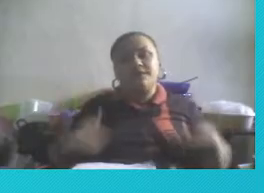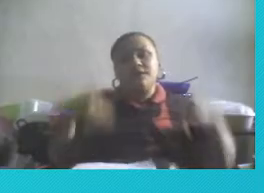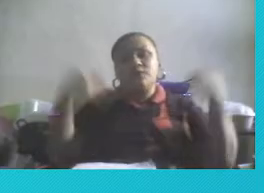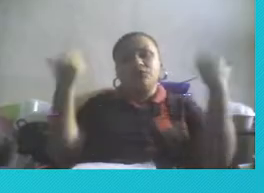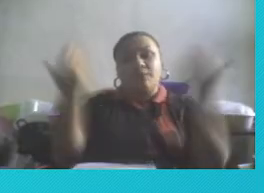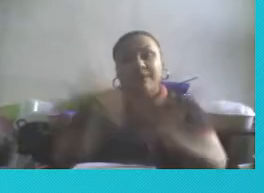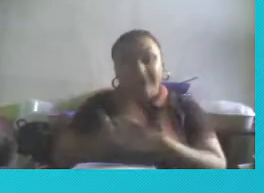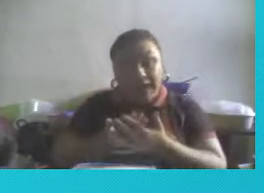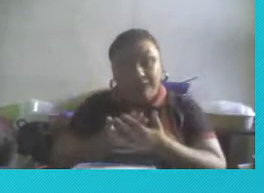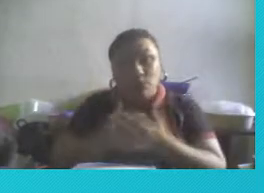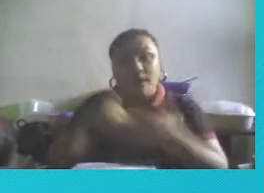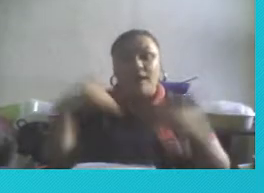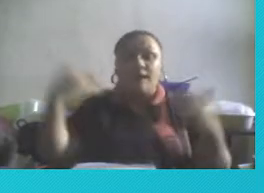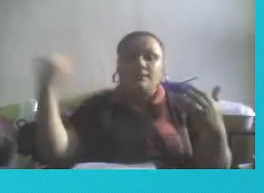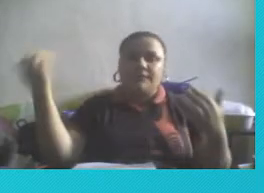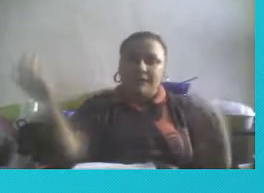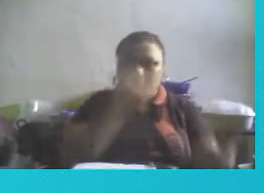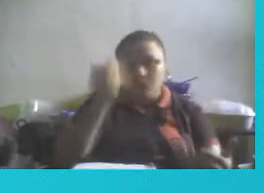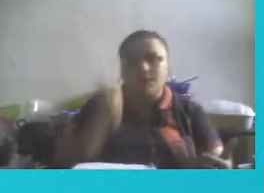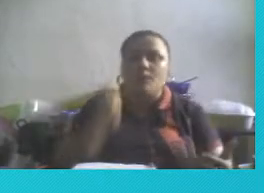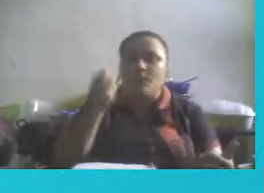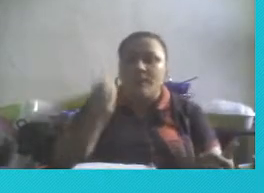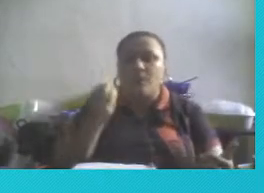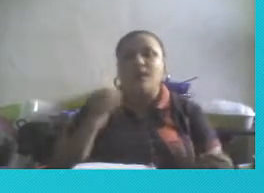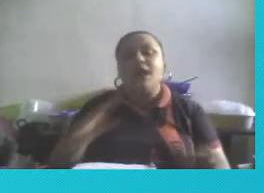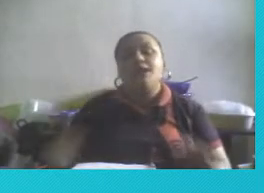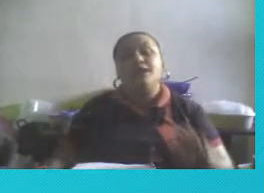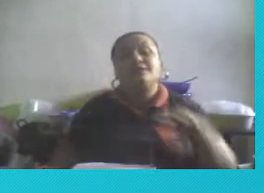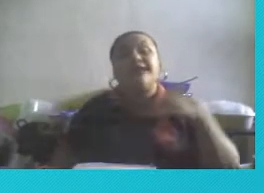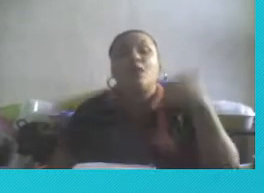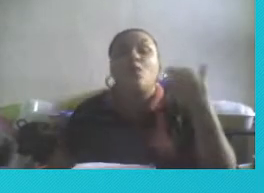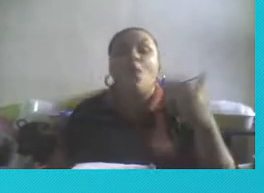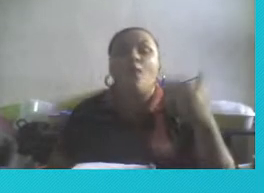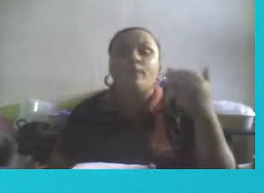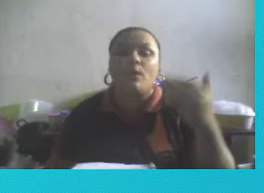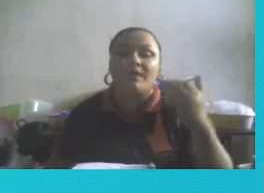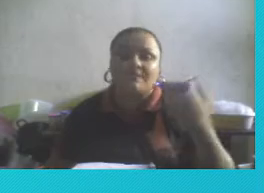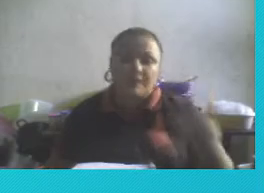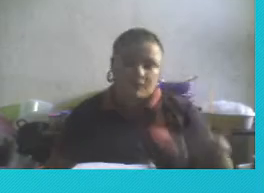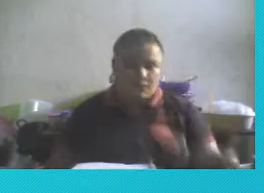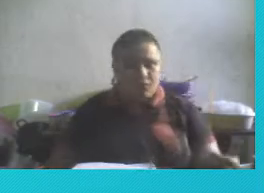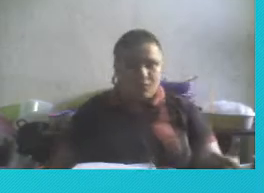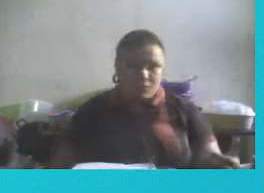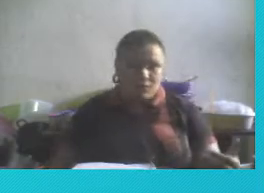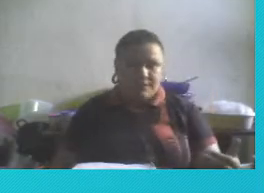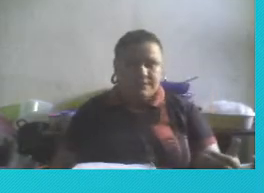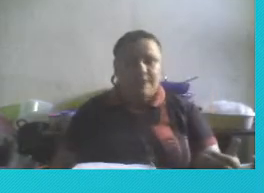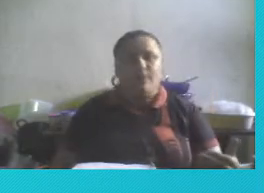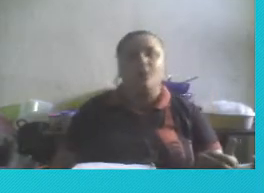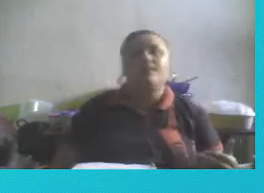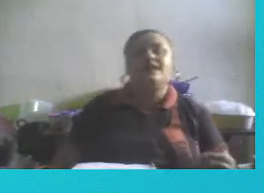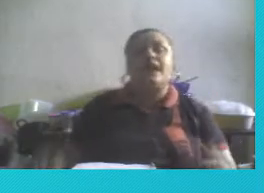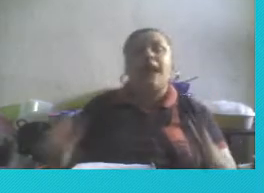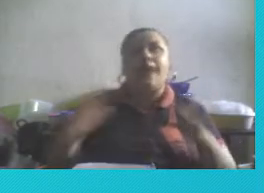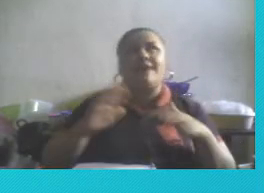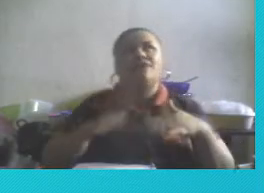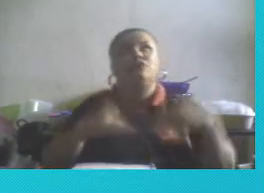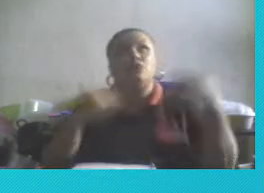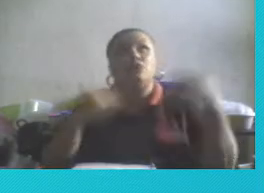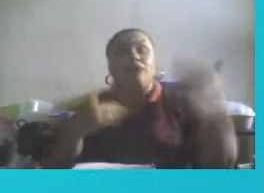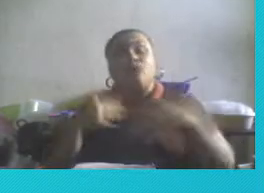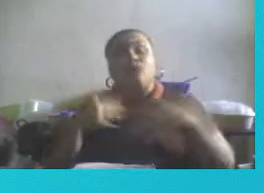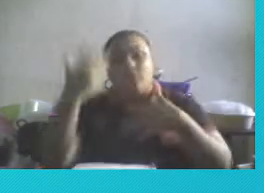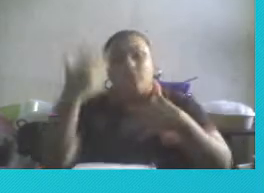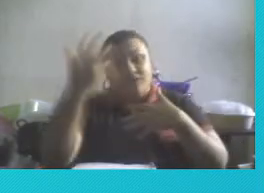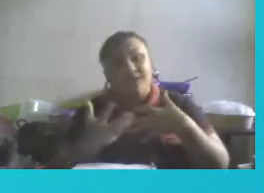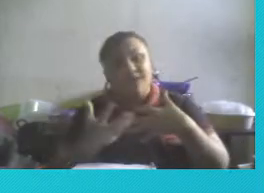tem se multiplicado dentro do seu pulmão e ele está comprometendo os seus pulmões, tá bom? E a partir do